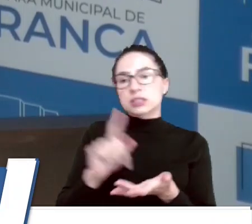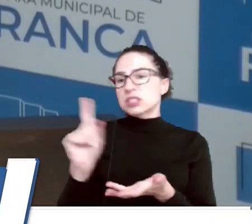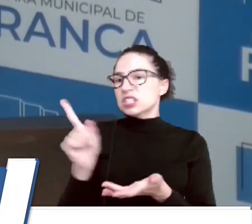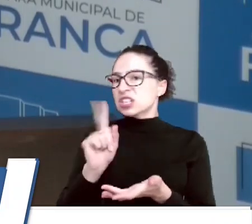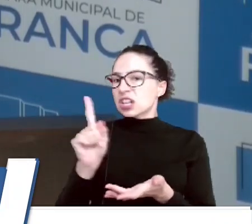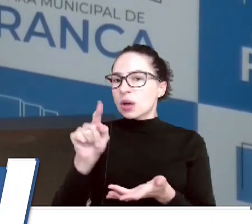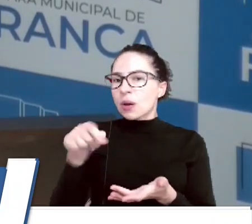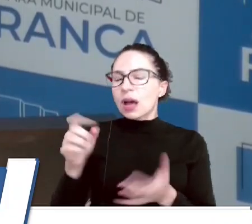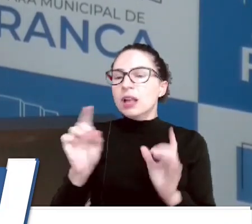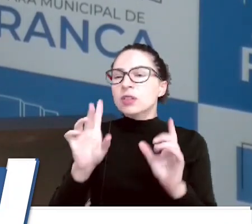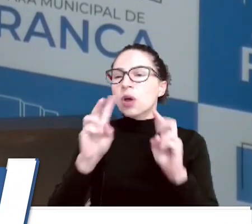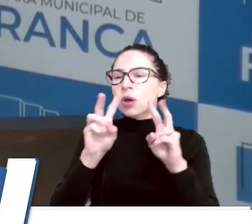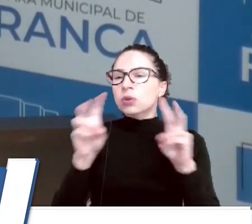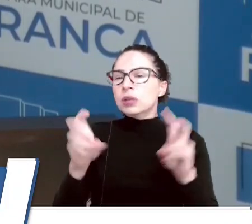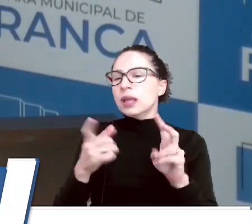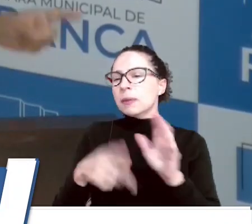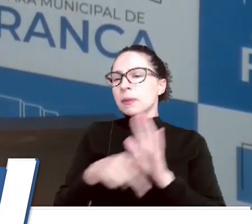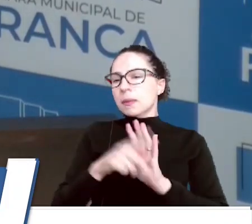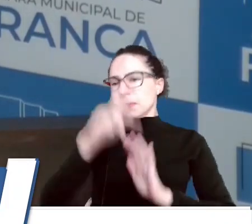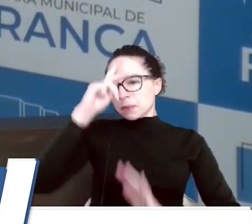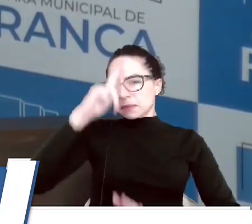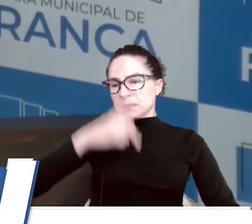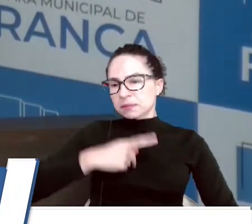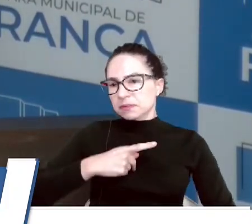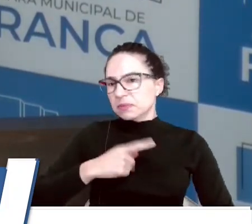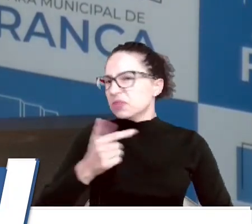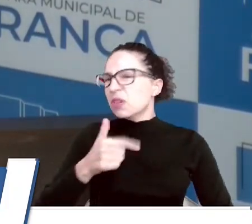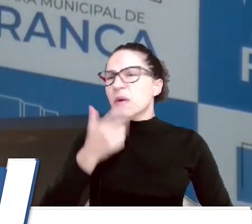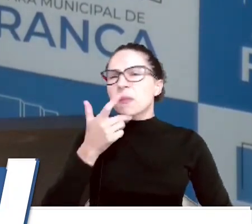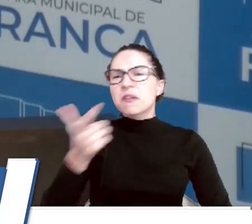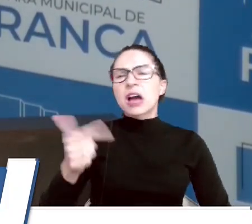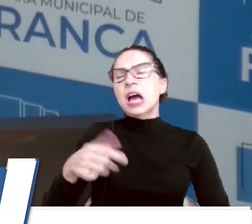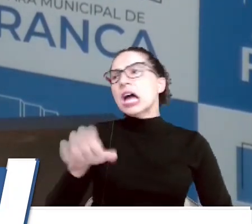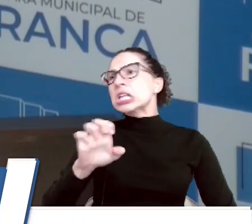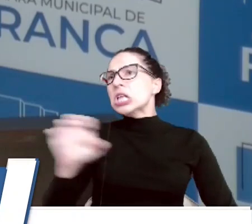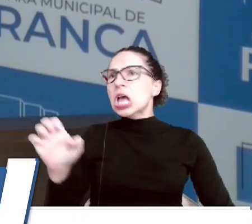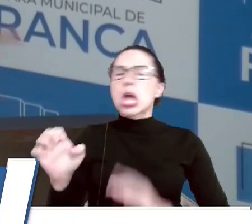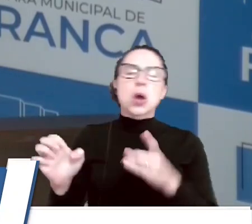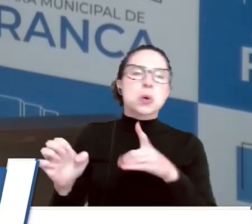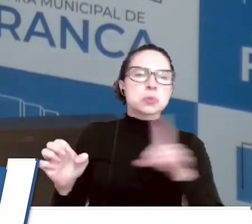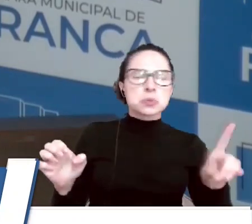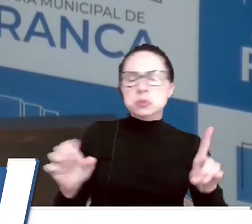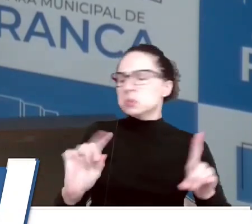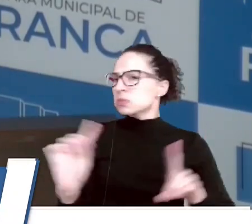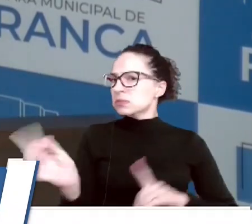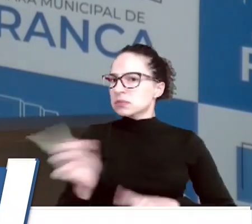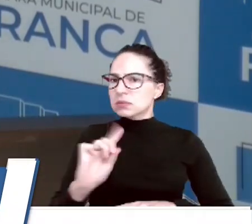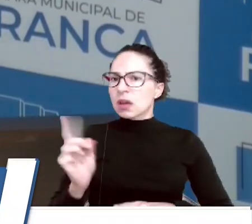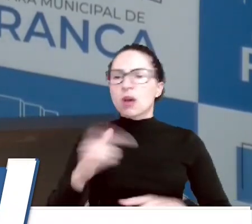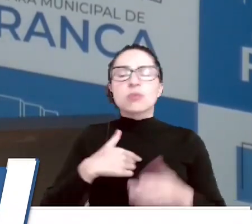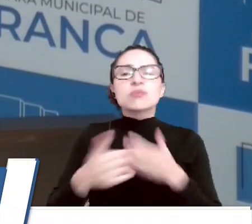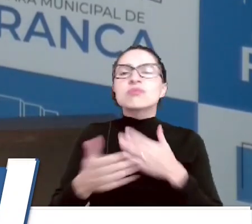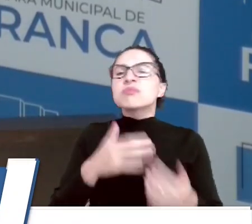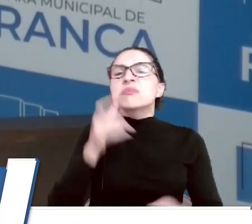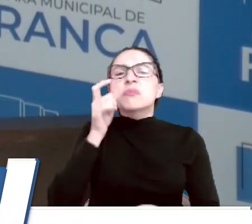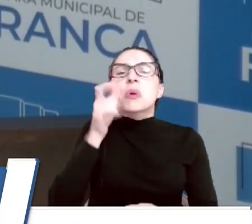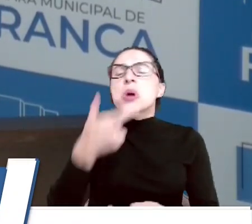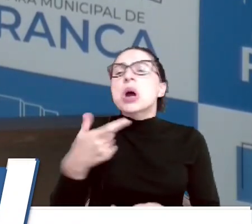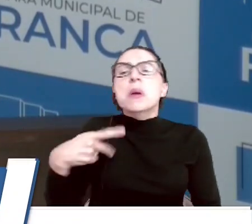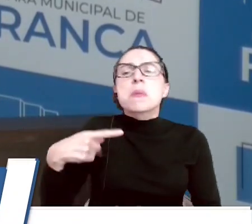de uma questão ideológica. Não estamos falando de esquerda ou de direita. Não nos interessa, em hipótese